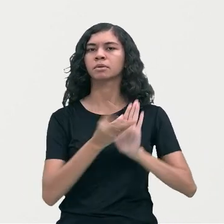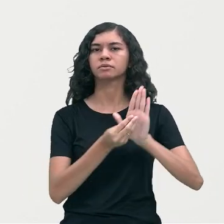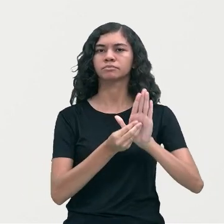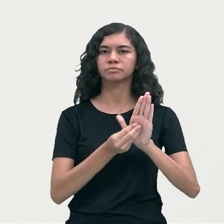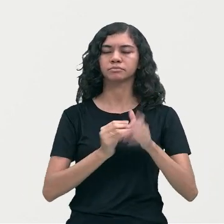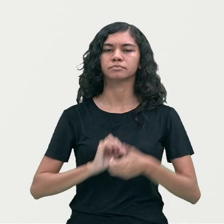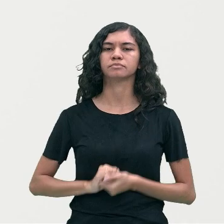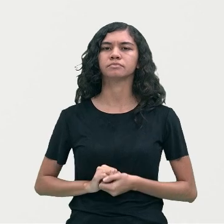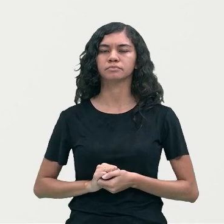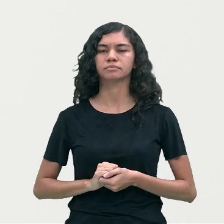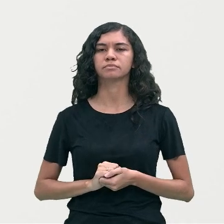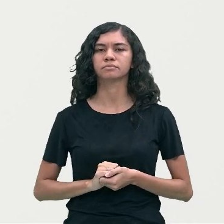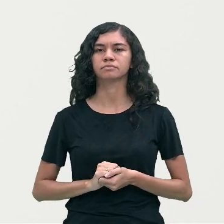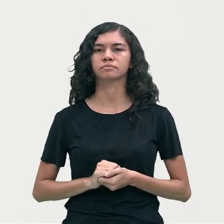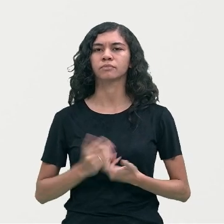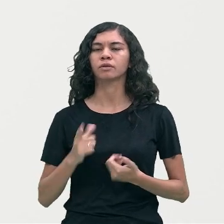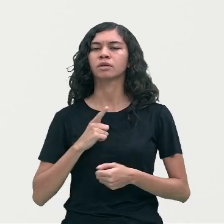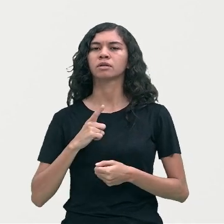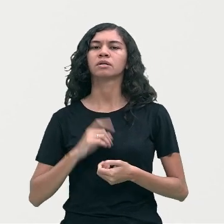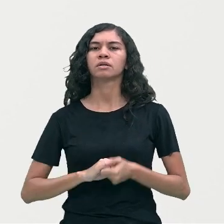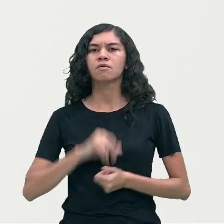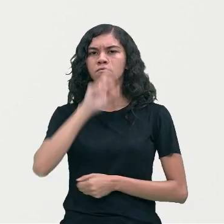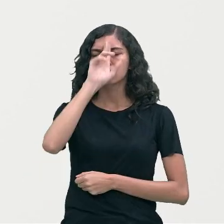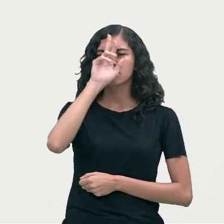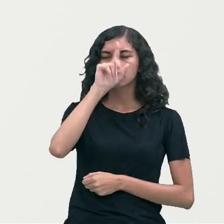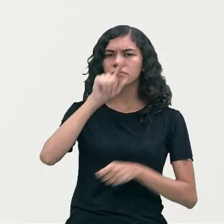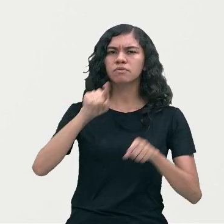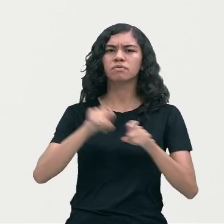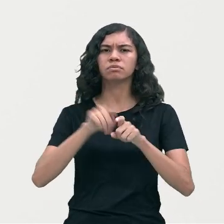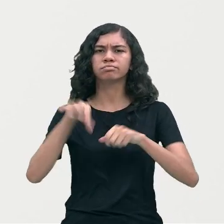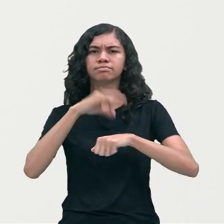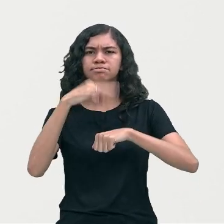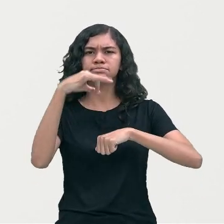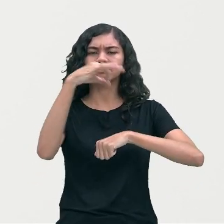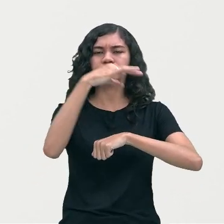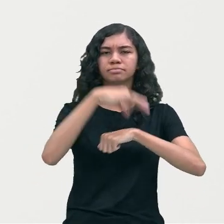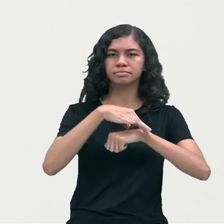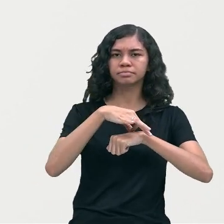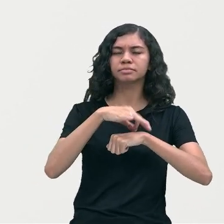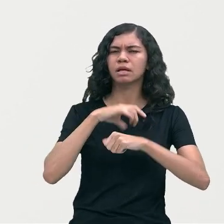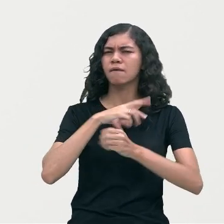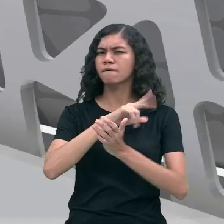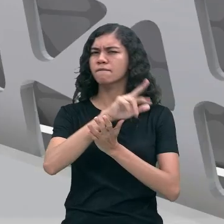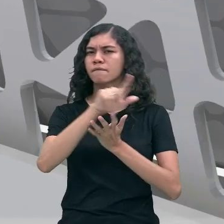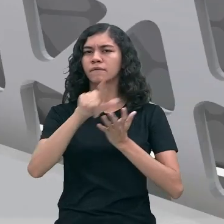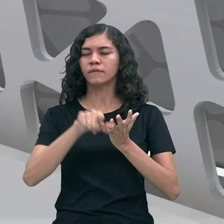gente tem formigas, mariposas,